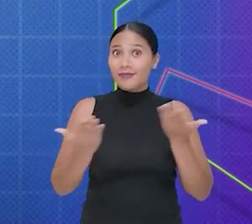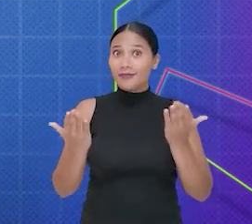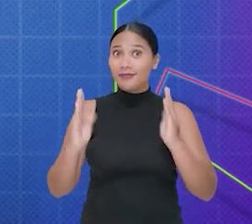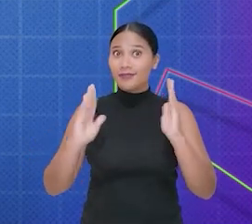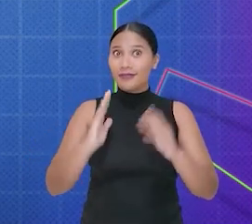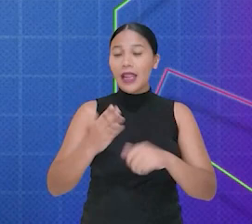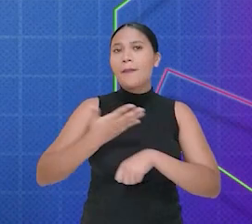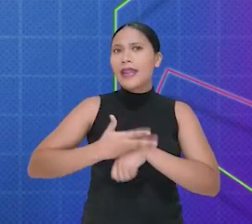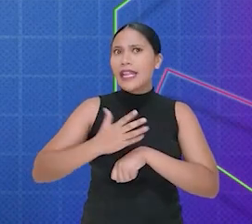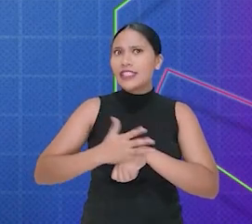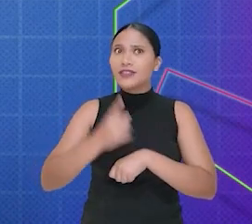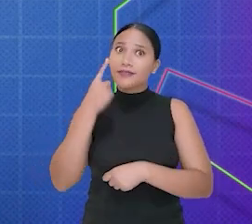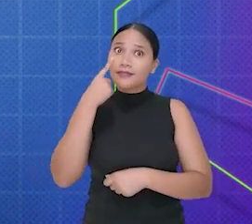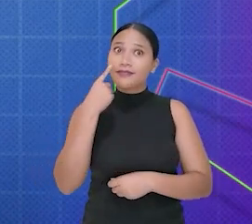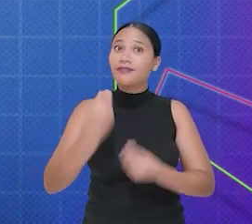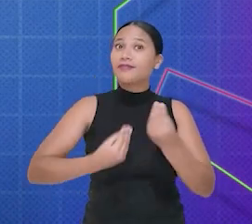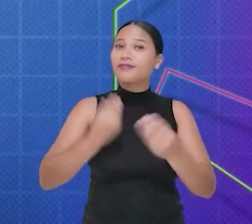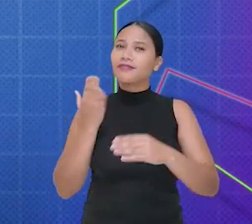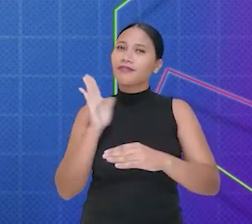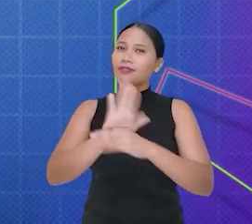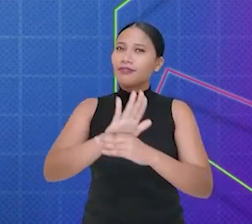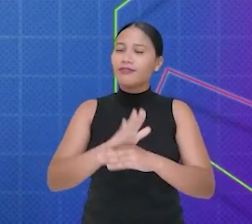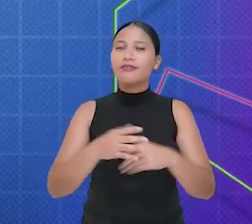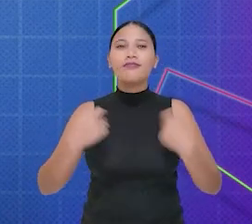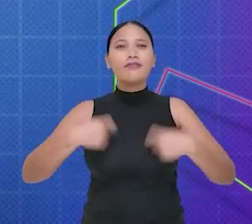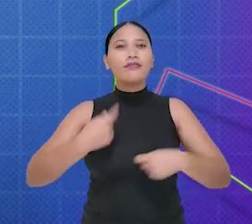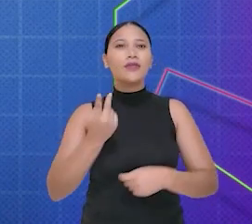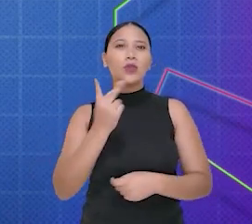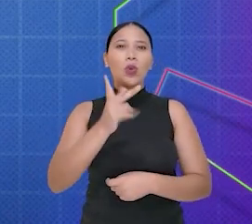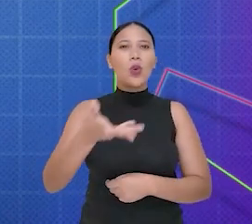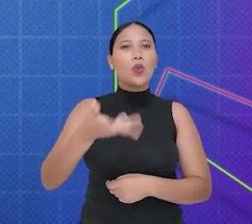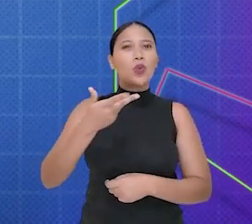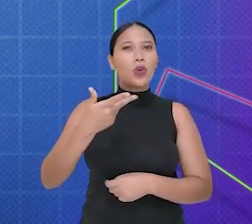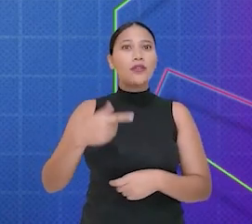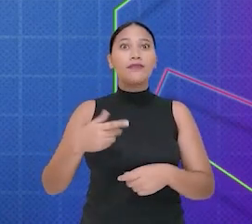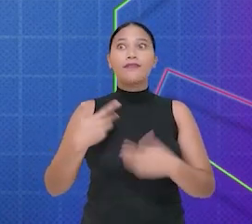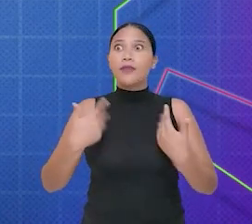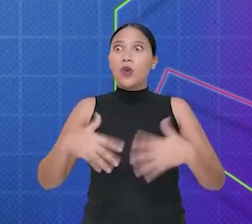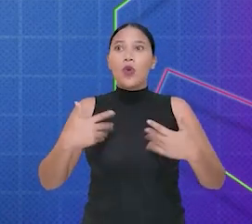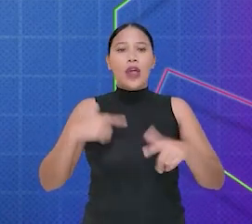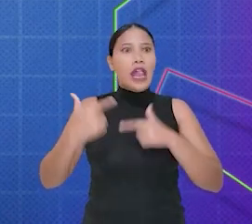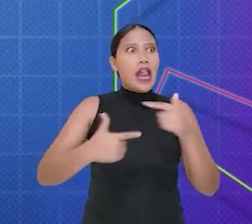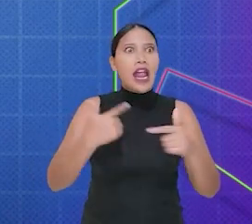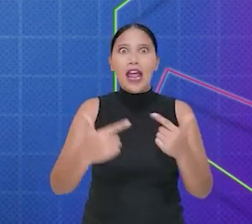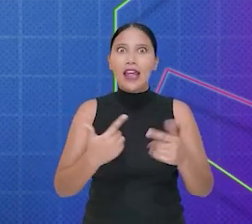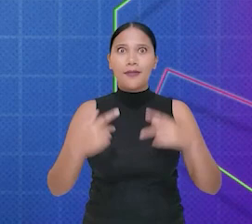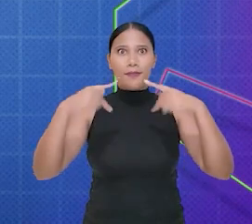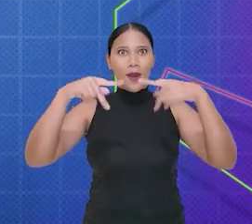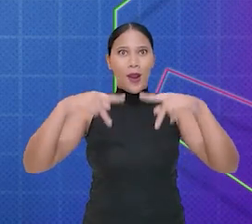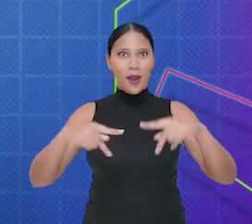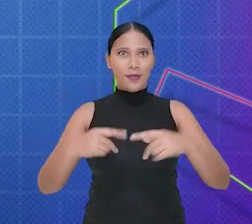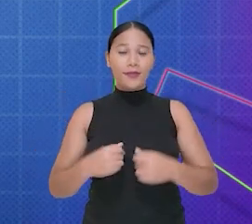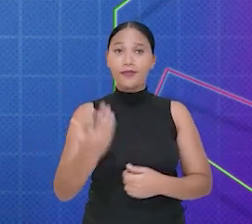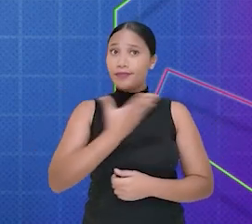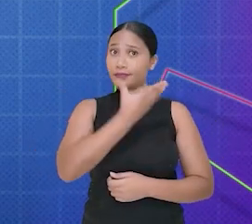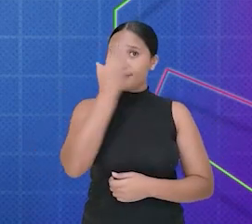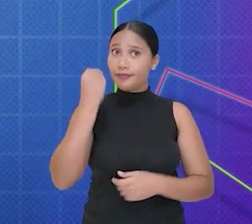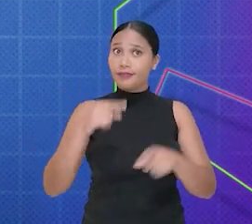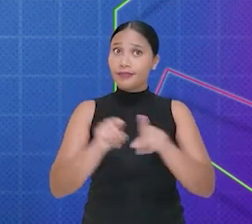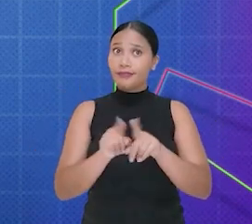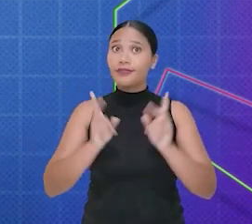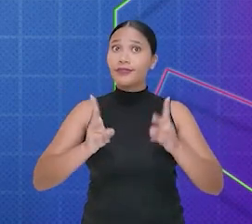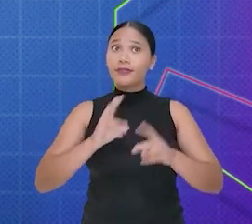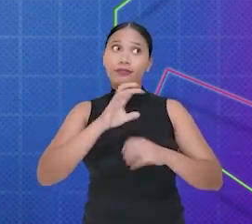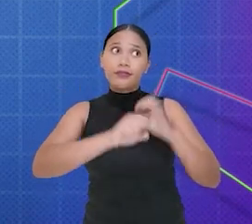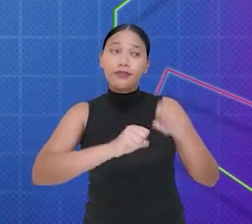durante esse módulo. Pratiquem-os e verão como eles podem realmente aumentar sua eficiência e velocidade ao trabalhar com programas. Não